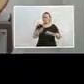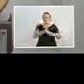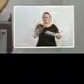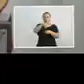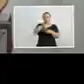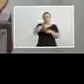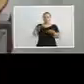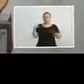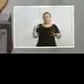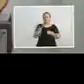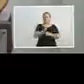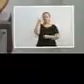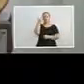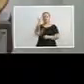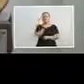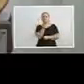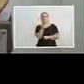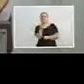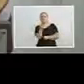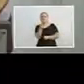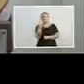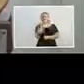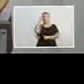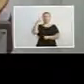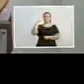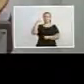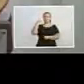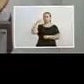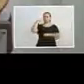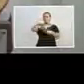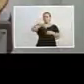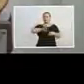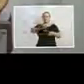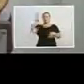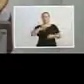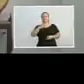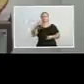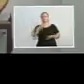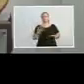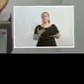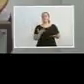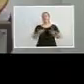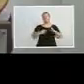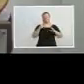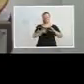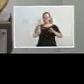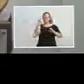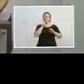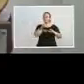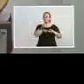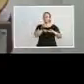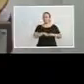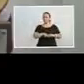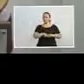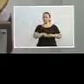eleição de três companheiros vereadores na nossa chapa proporcional para o Legislativo. Então, portanto, deixo